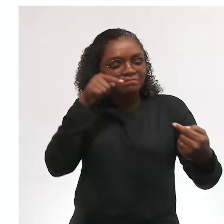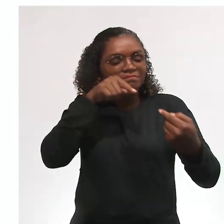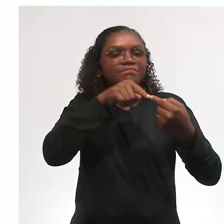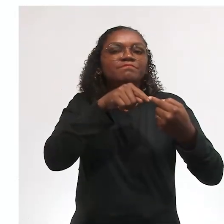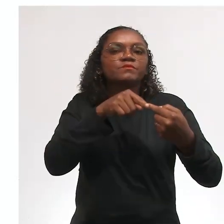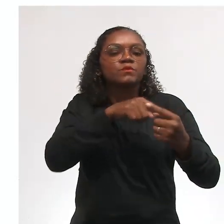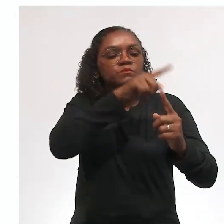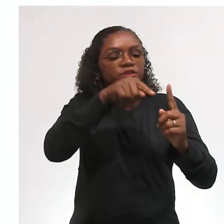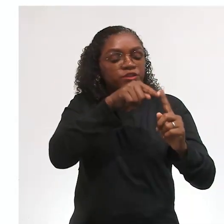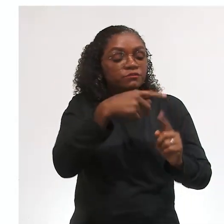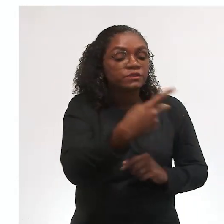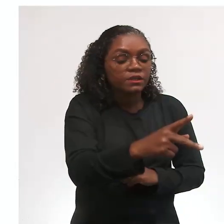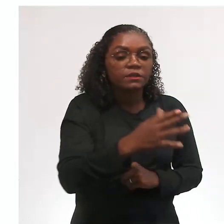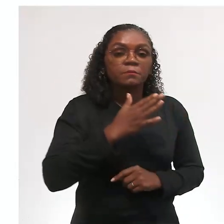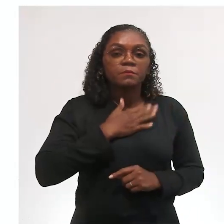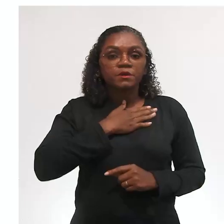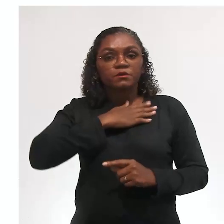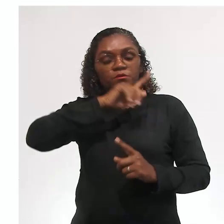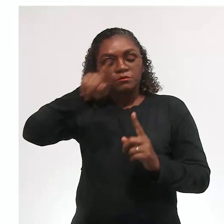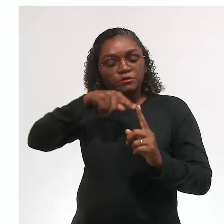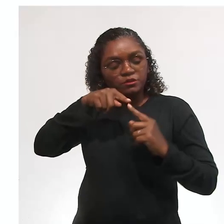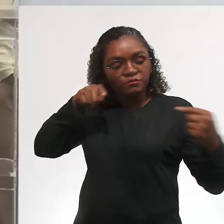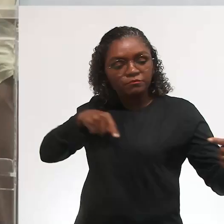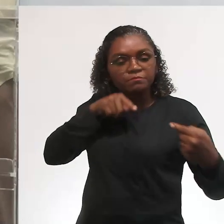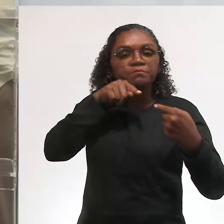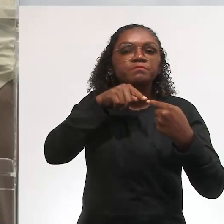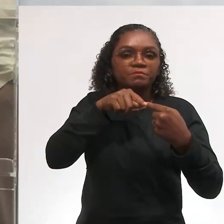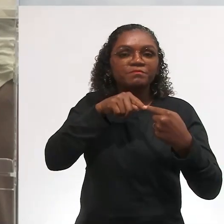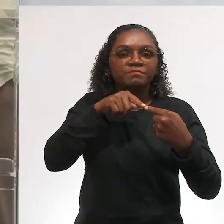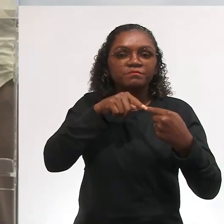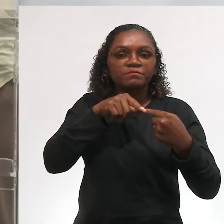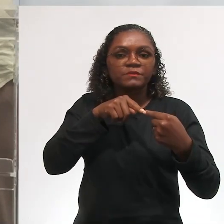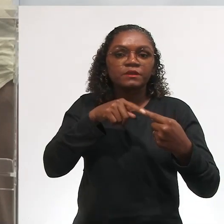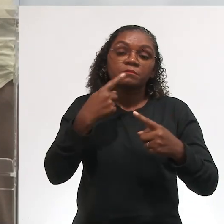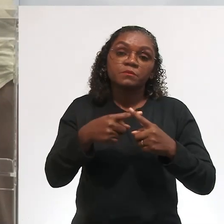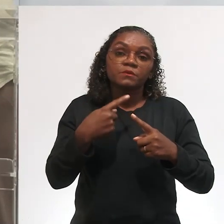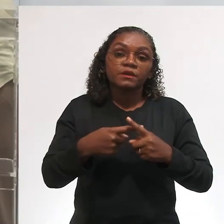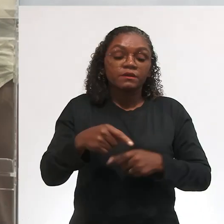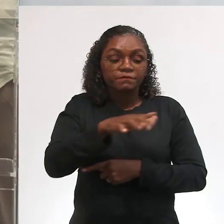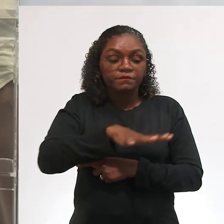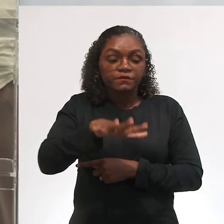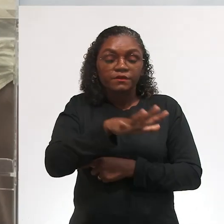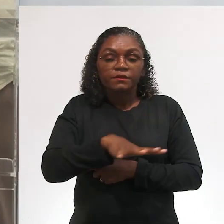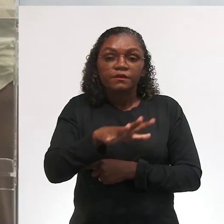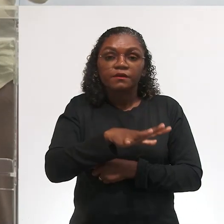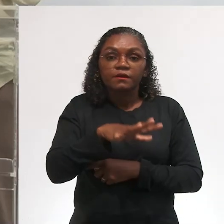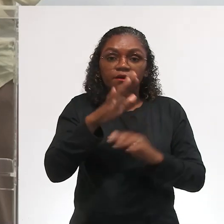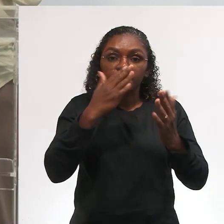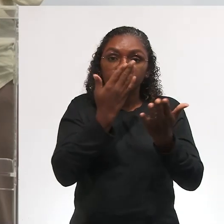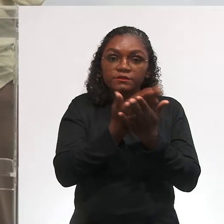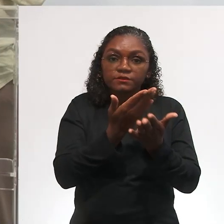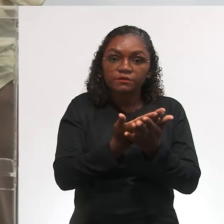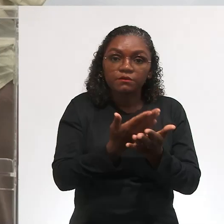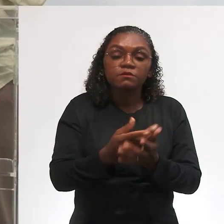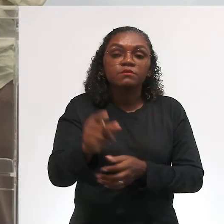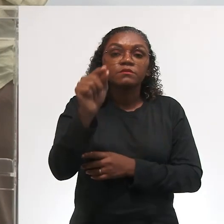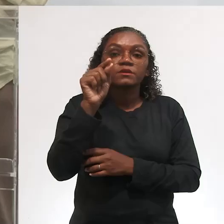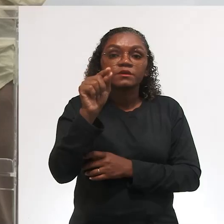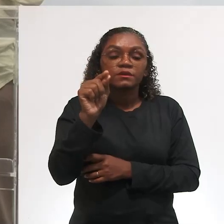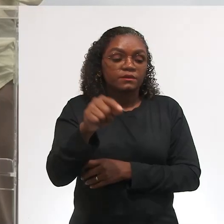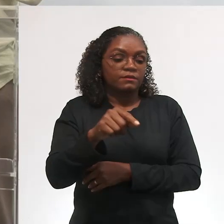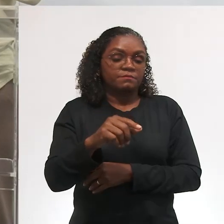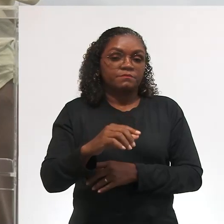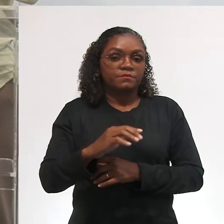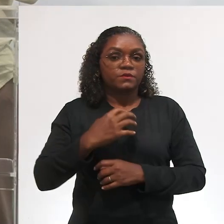e facilita a aprendizagem. Então, criar um ambiente educacional onde os